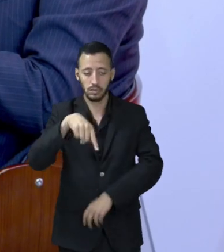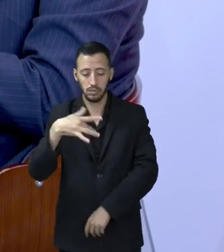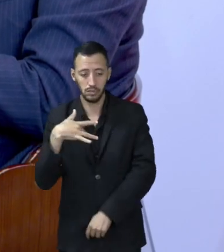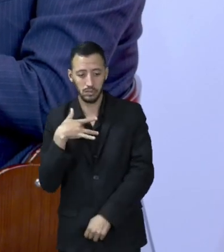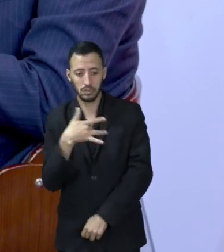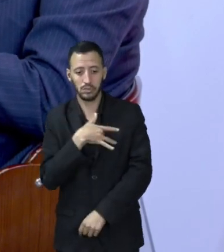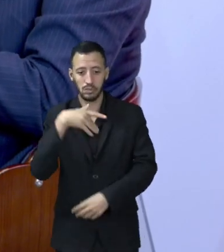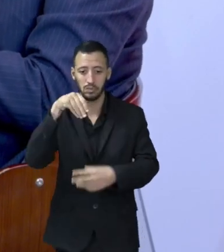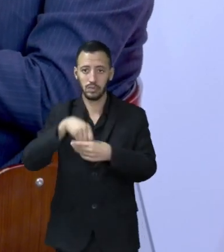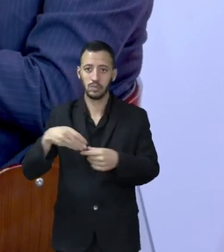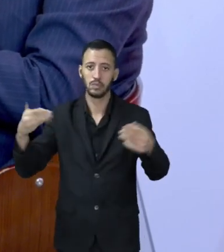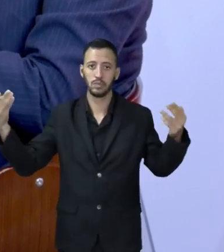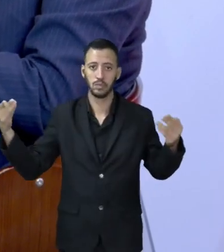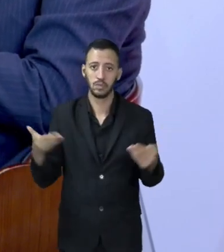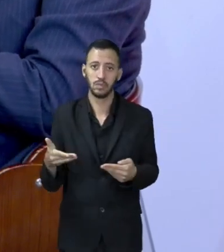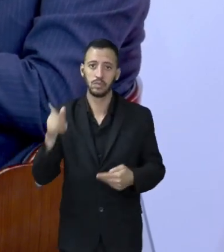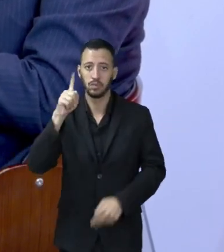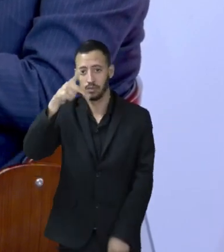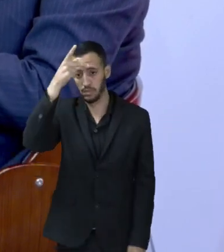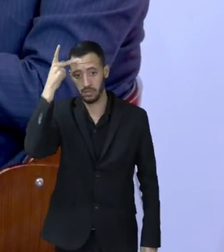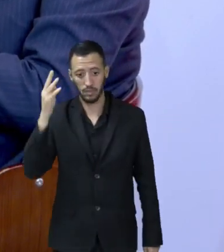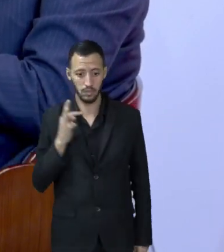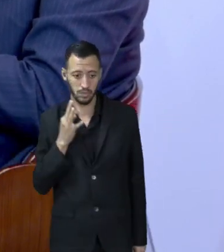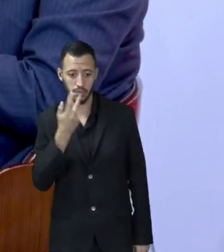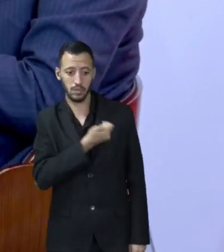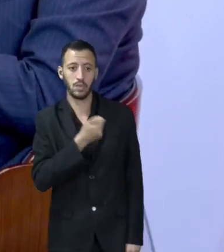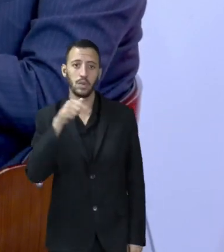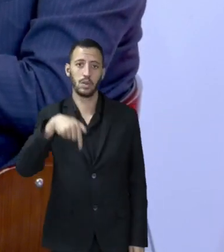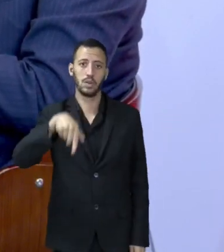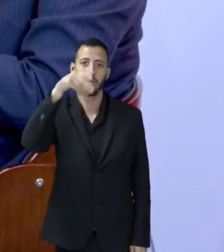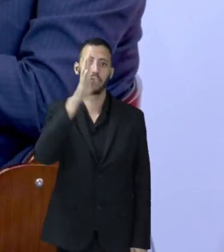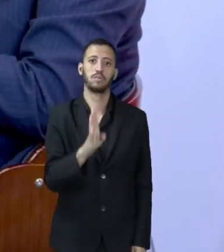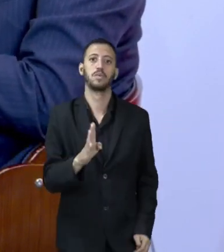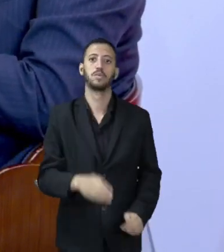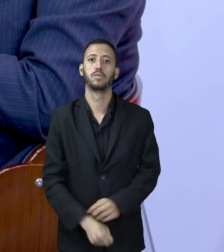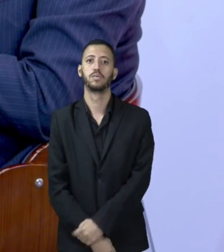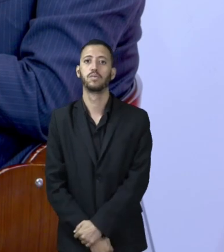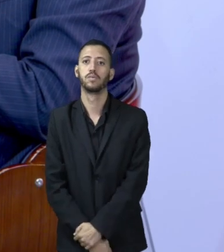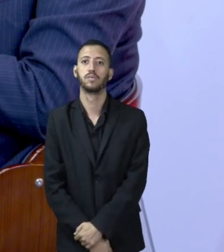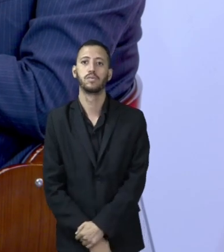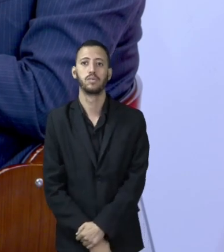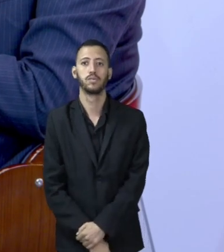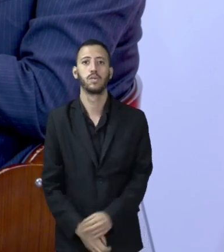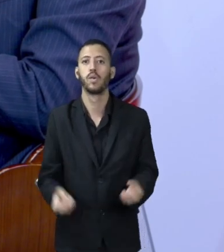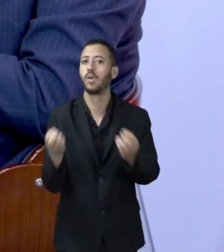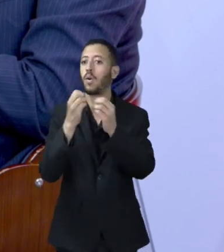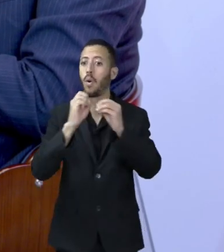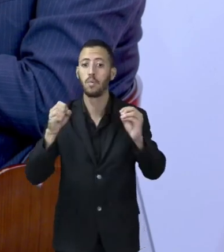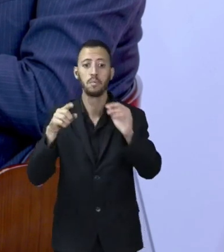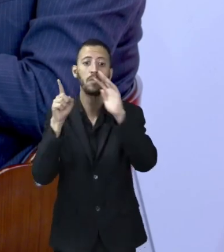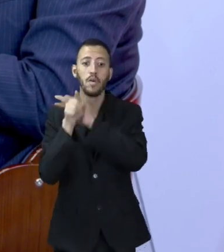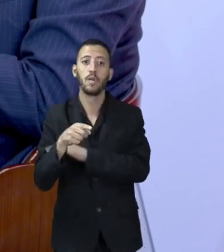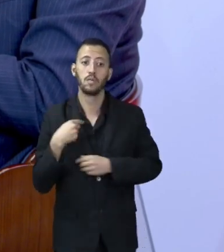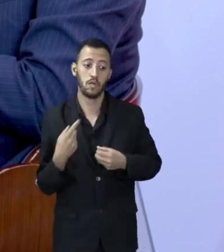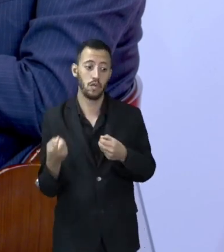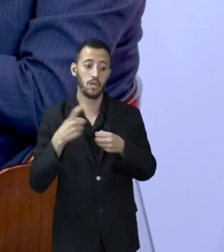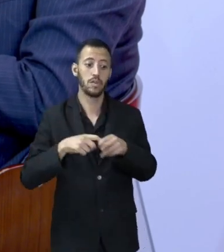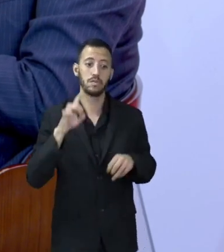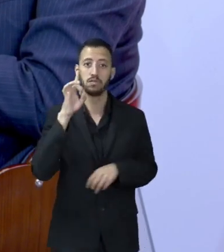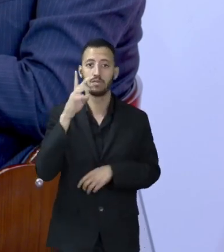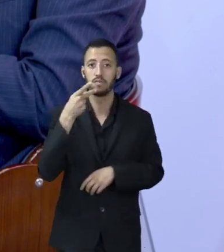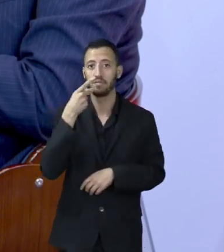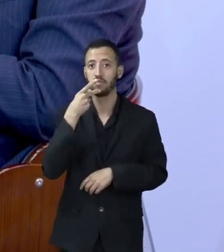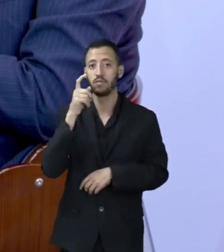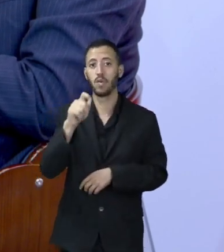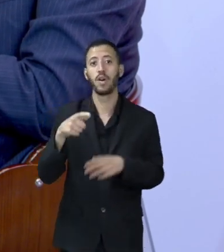saúde integral hoje das pessoas trans no Brasil? Não, ótima pergunta, e aí eu volto, inclusive, ao que a gente